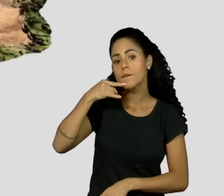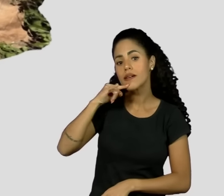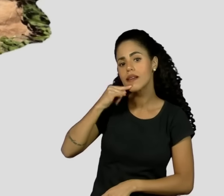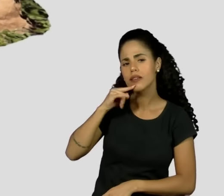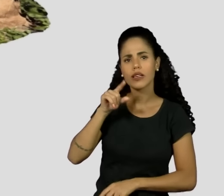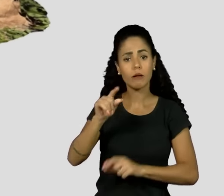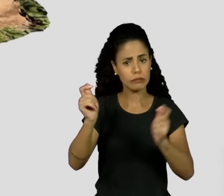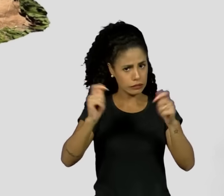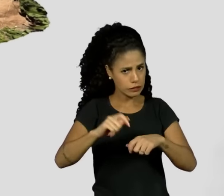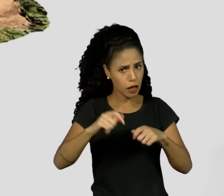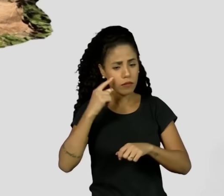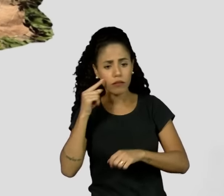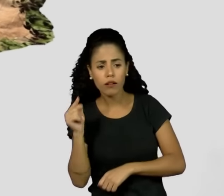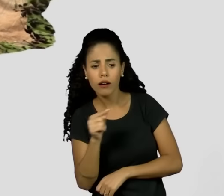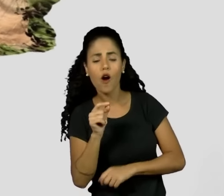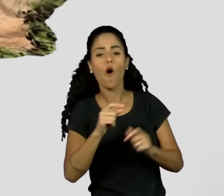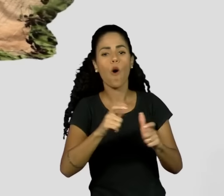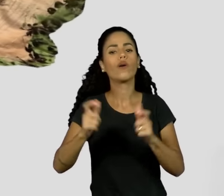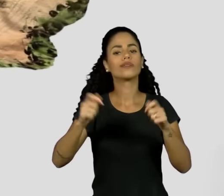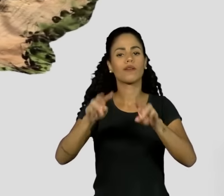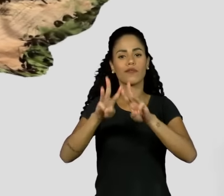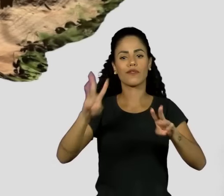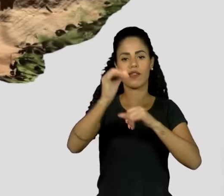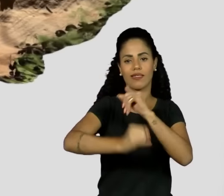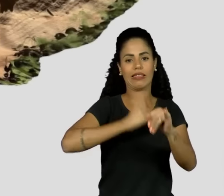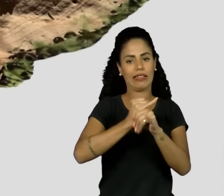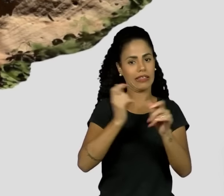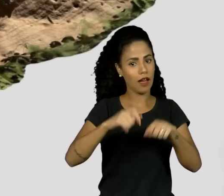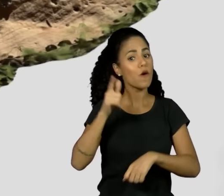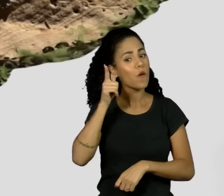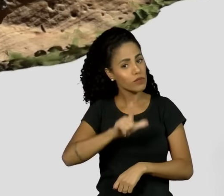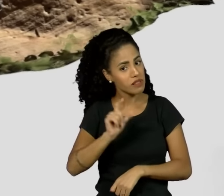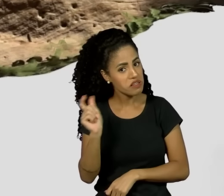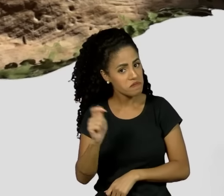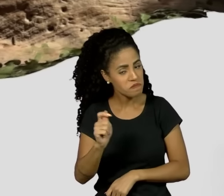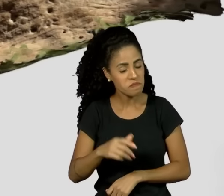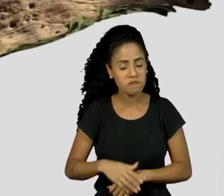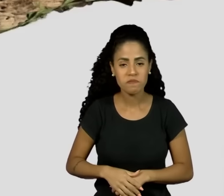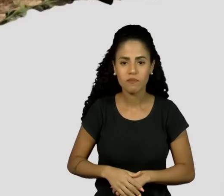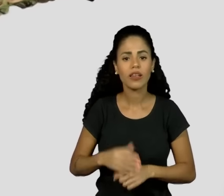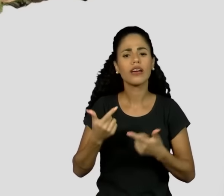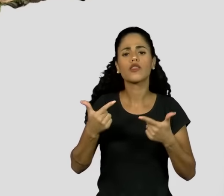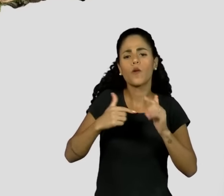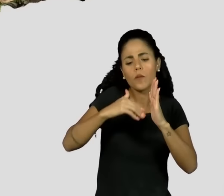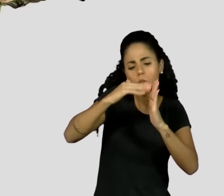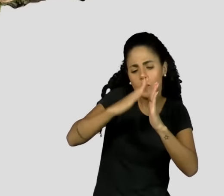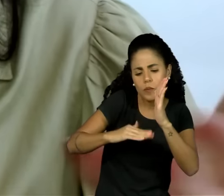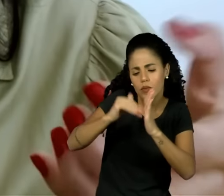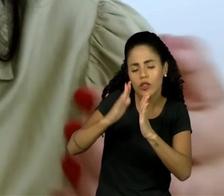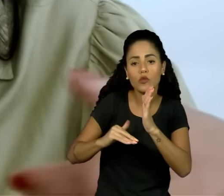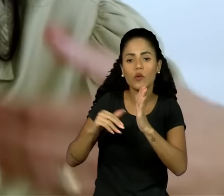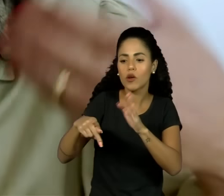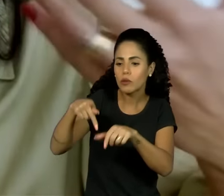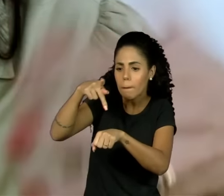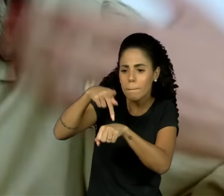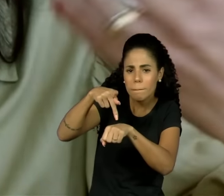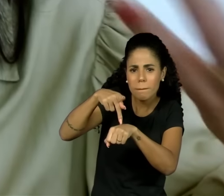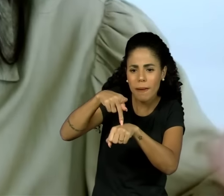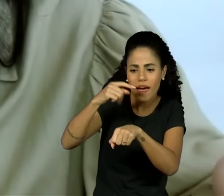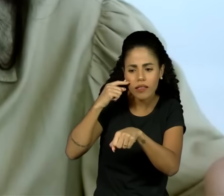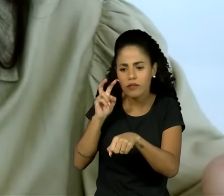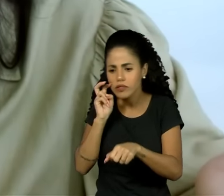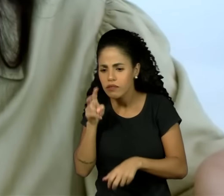mas que pode ser contemplado online. A gente tem uma diferença entre pintura e gravura rupestre. Pintura é aquela